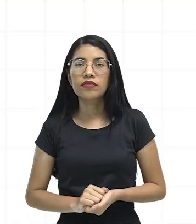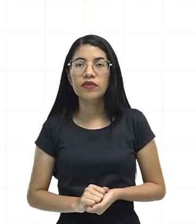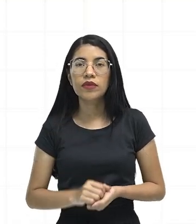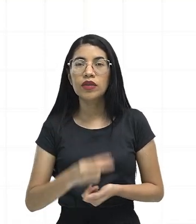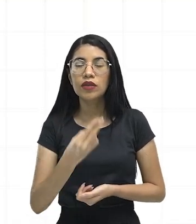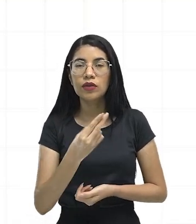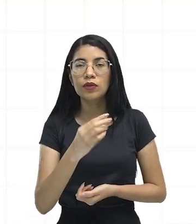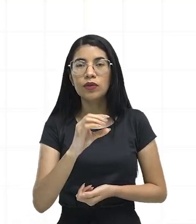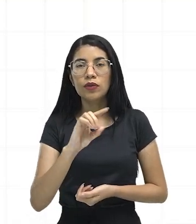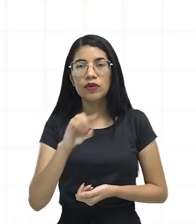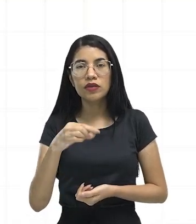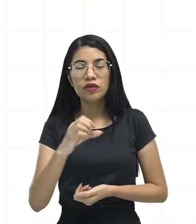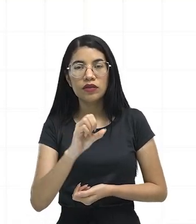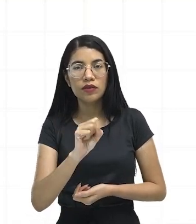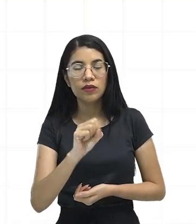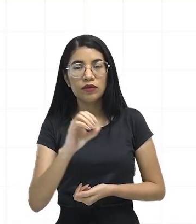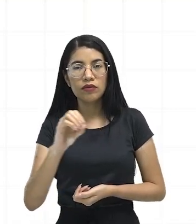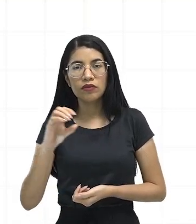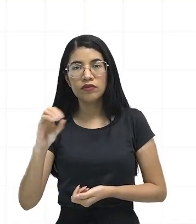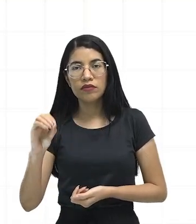Depois 2.800.